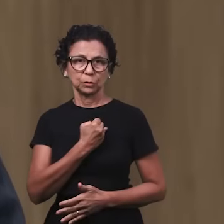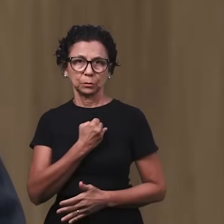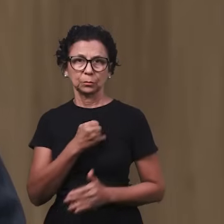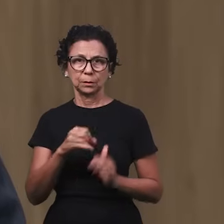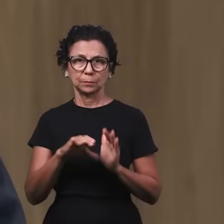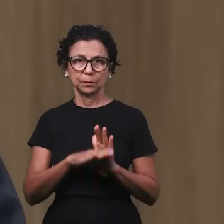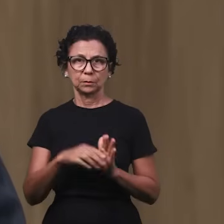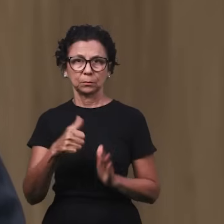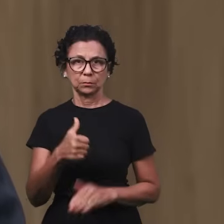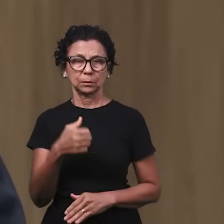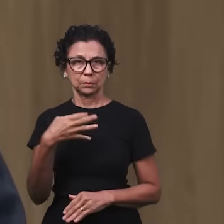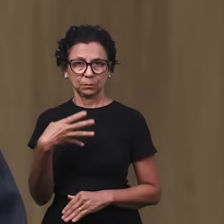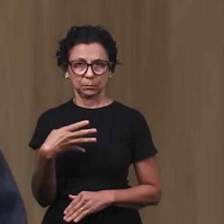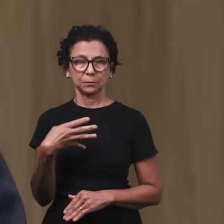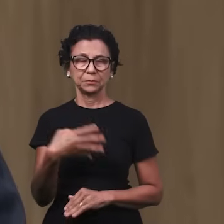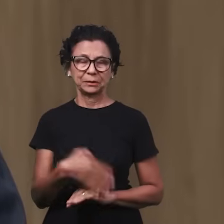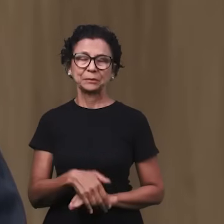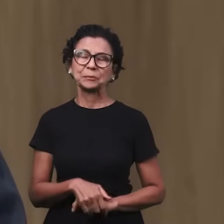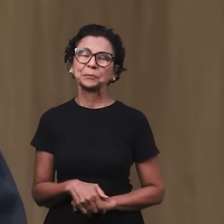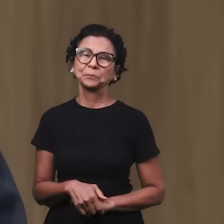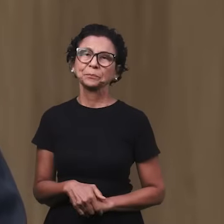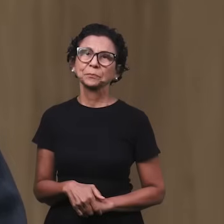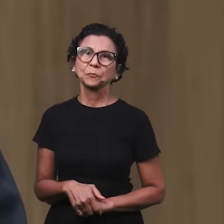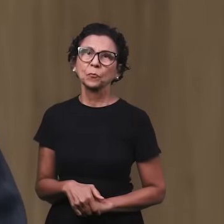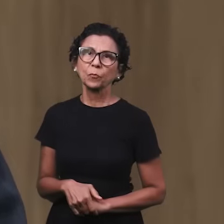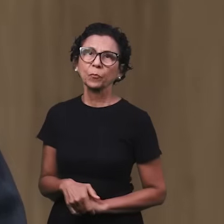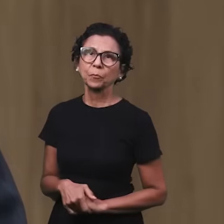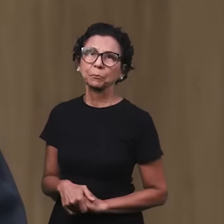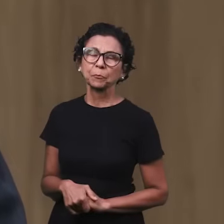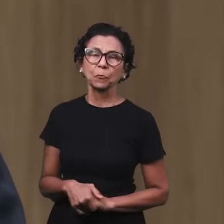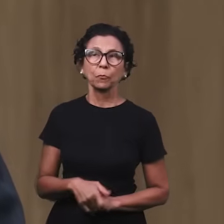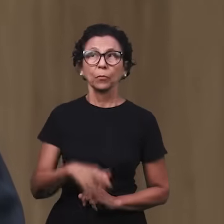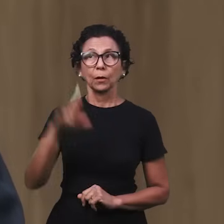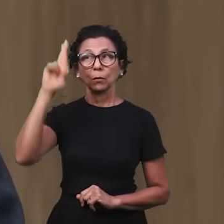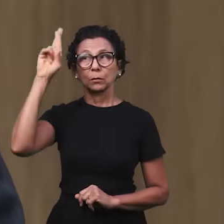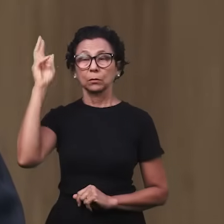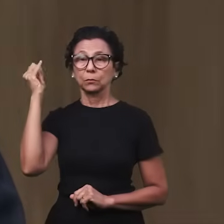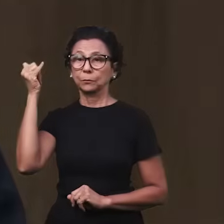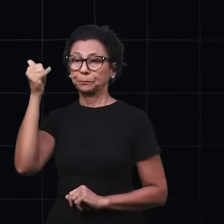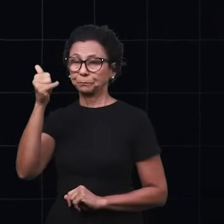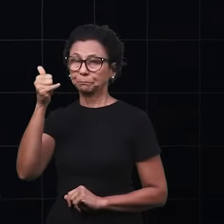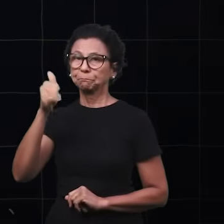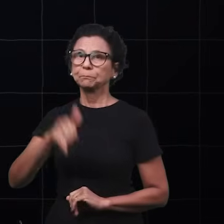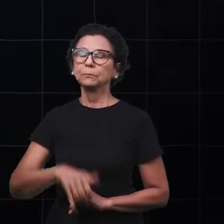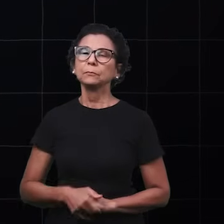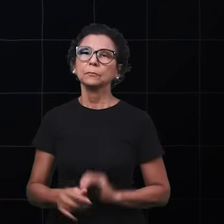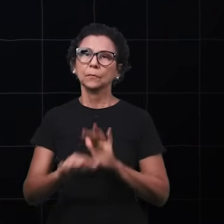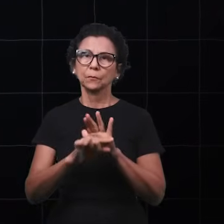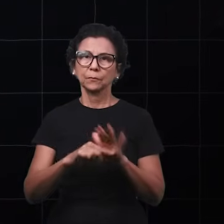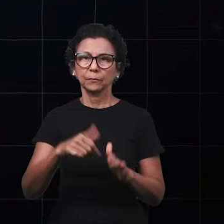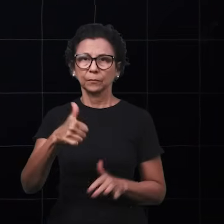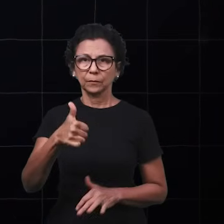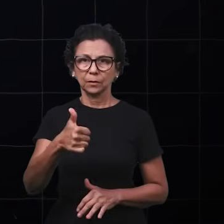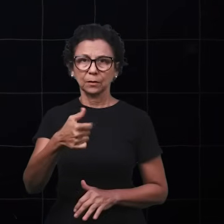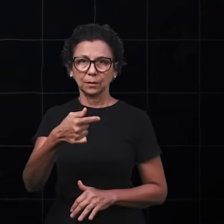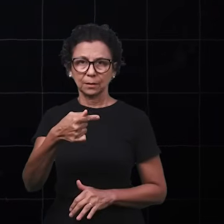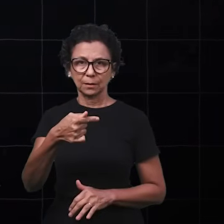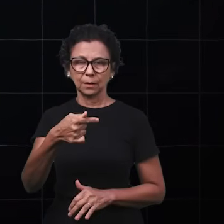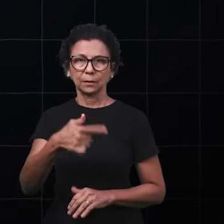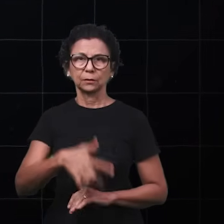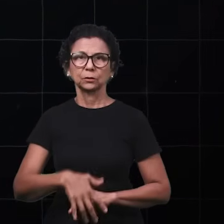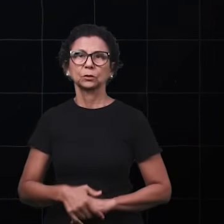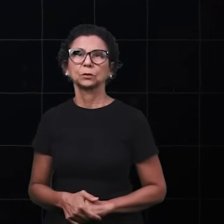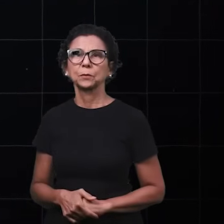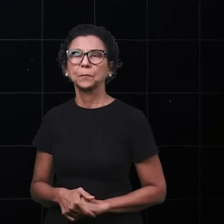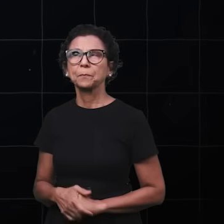no capítulo 14, né? Que o Senhor ele fala assim, ó, no verso 17, capítulo